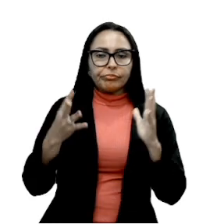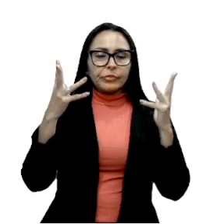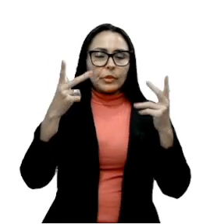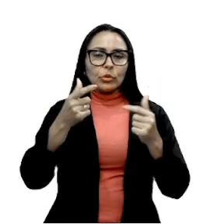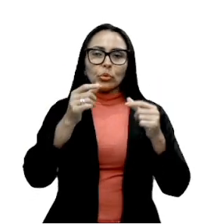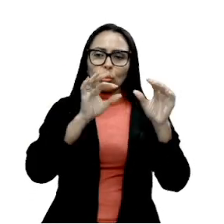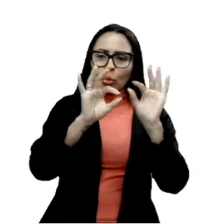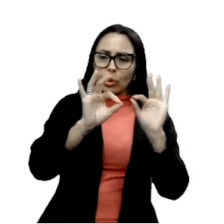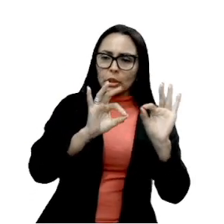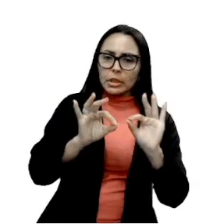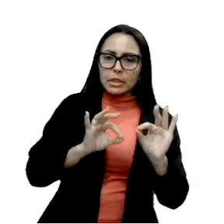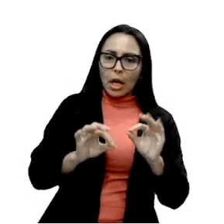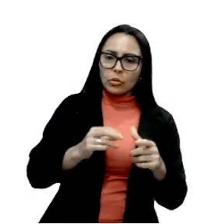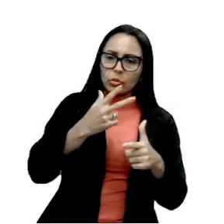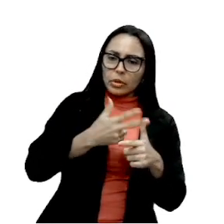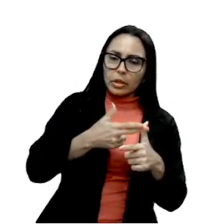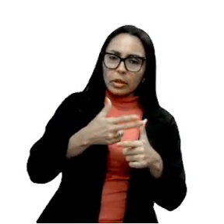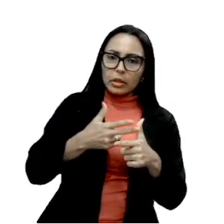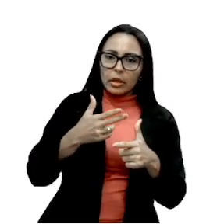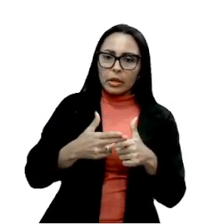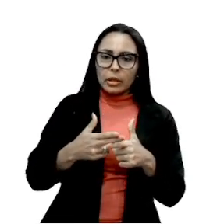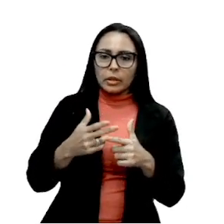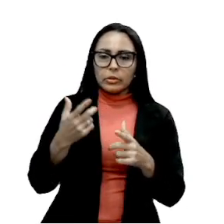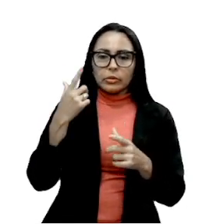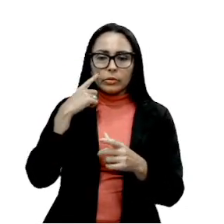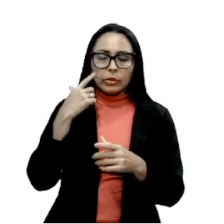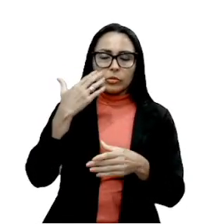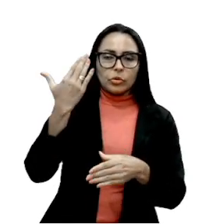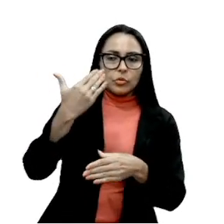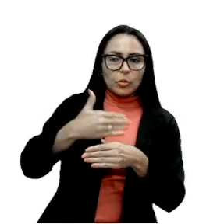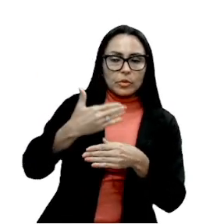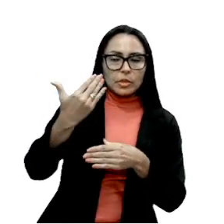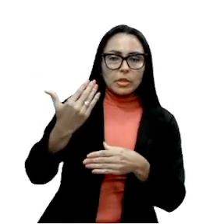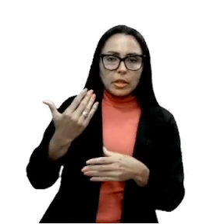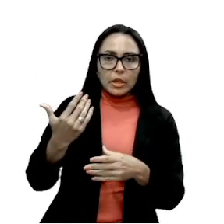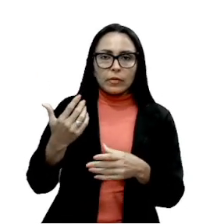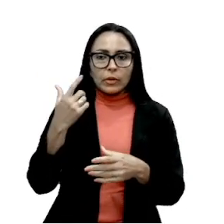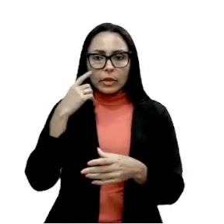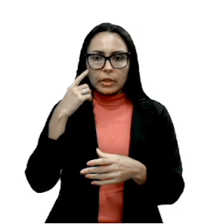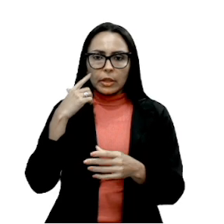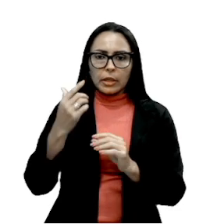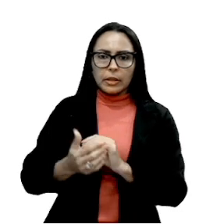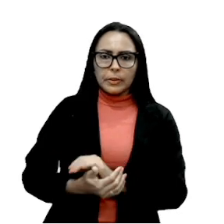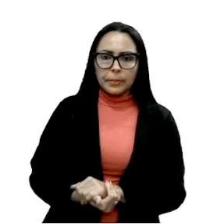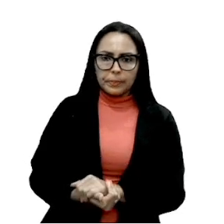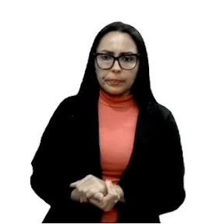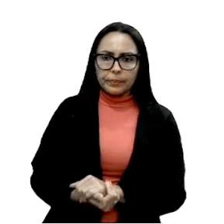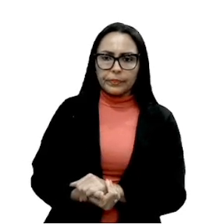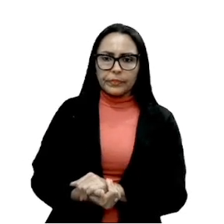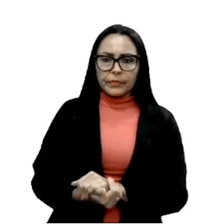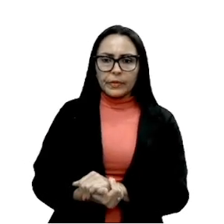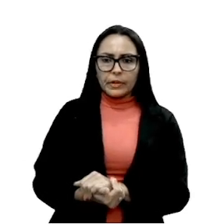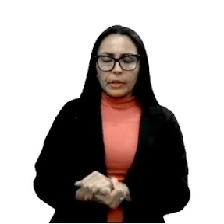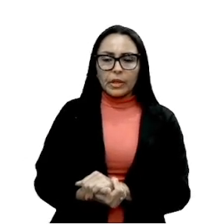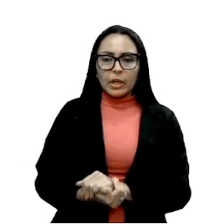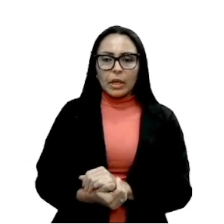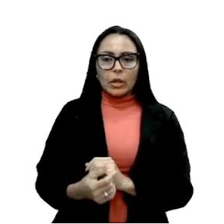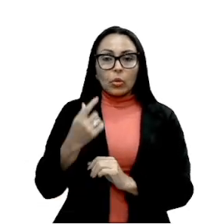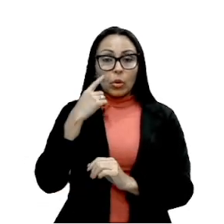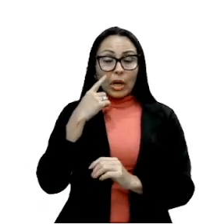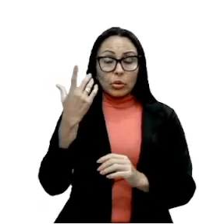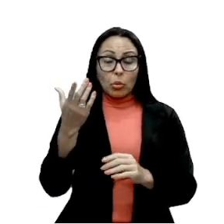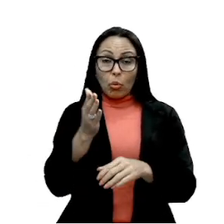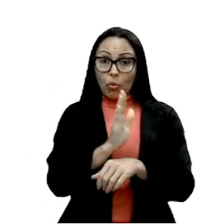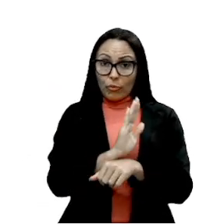cena a cena num dispositivo lá, um mecânico antigo, que é a claquete. Na claquete é colocado lá o filme que era